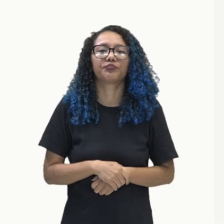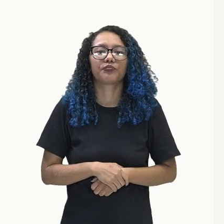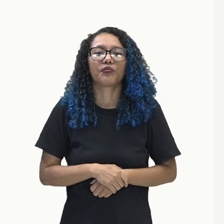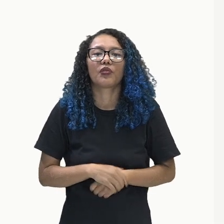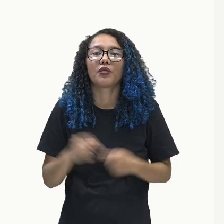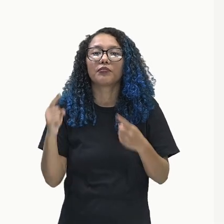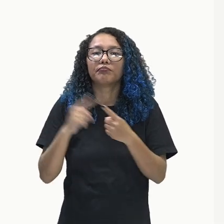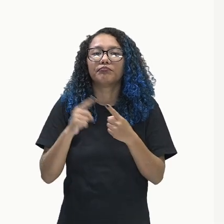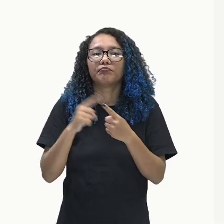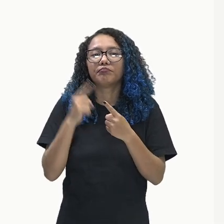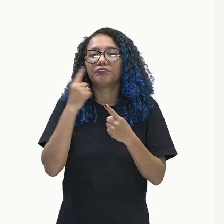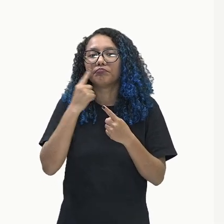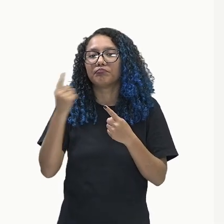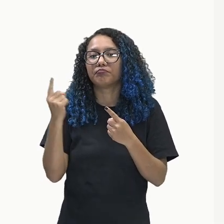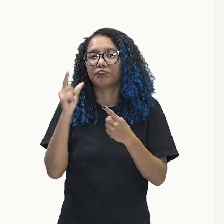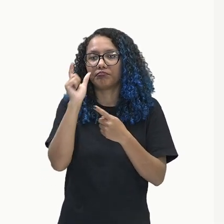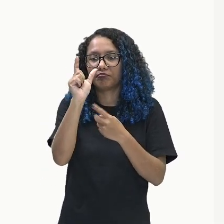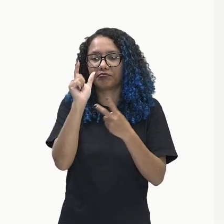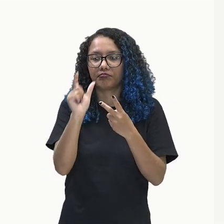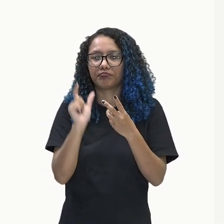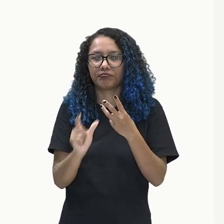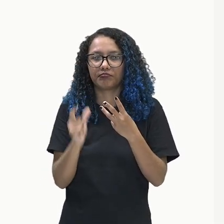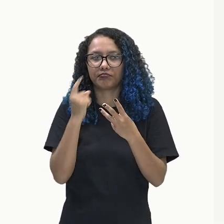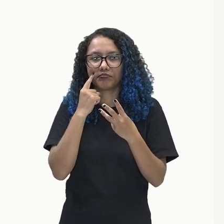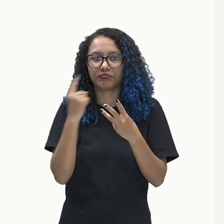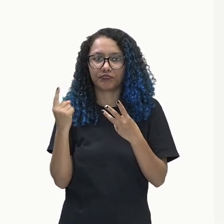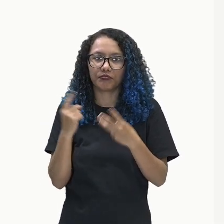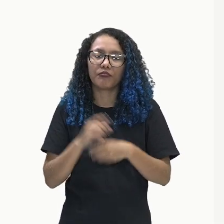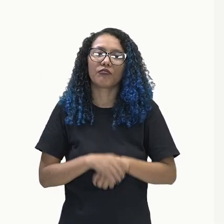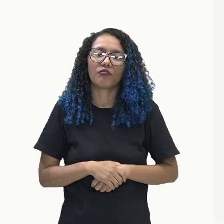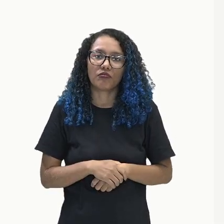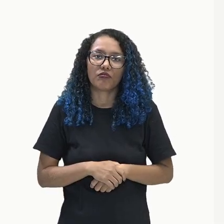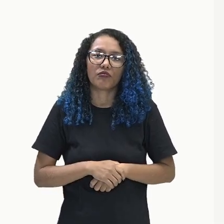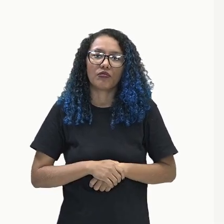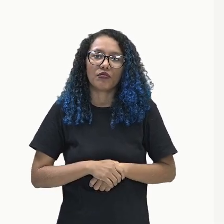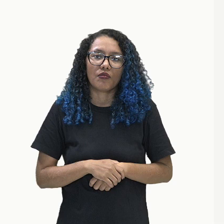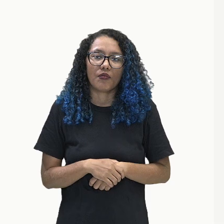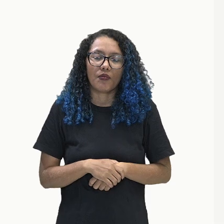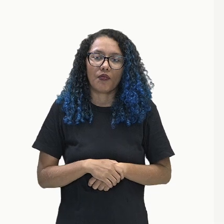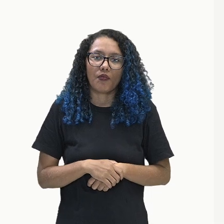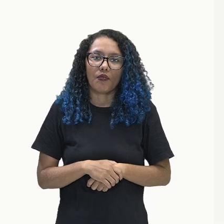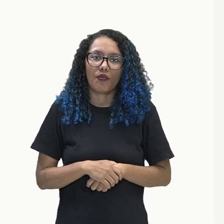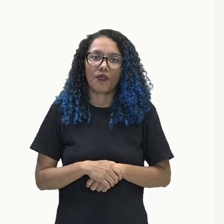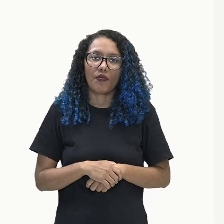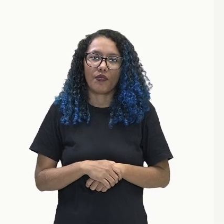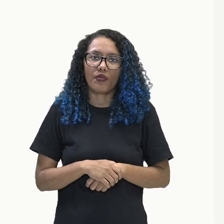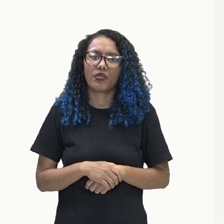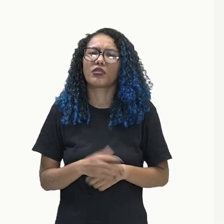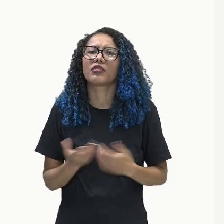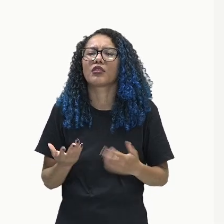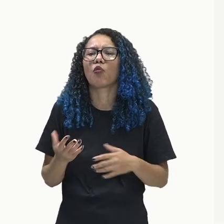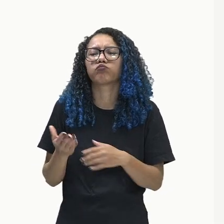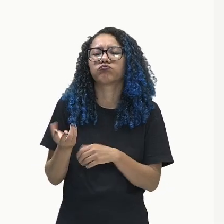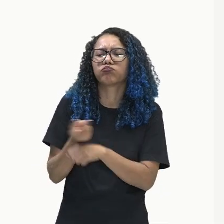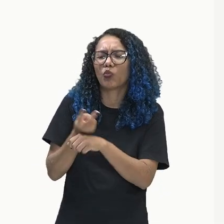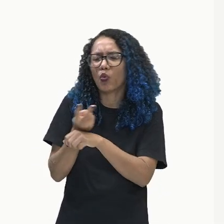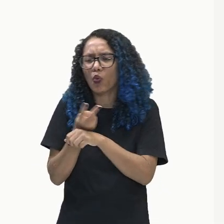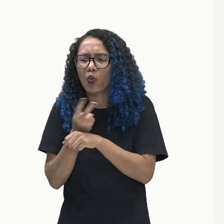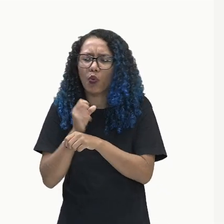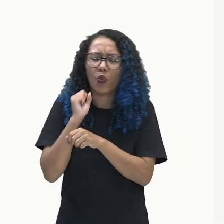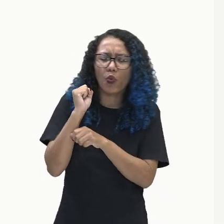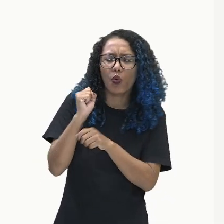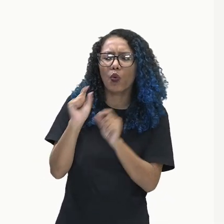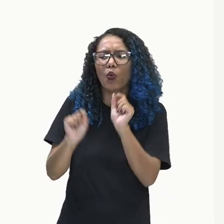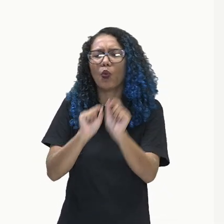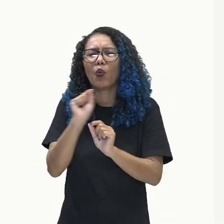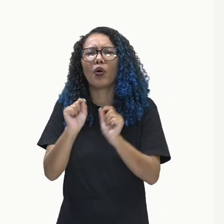caçadores, pescadores e coletores. Professor, caçavam o quê, professor? Caçavam